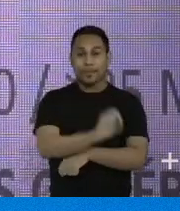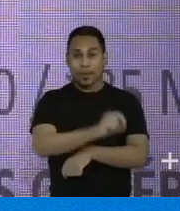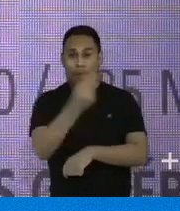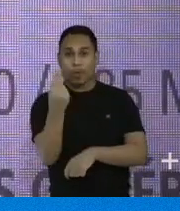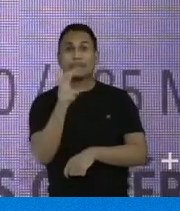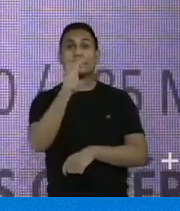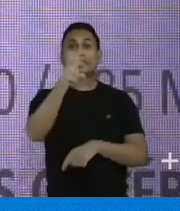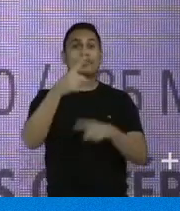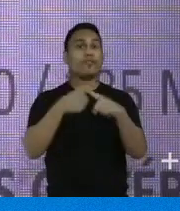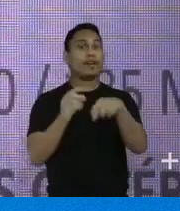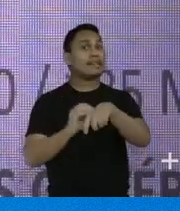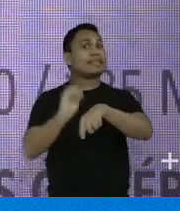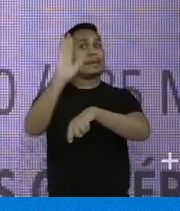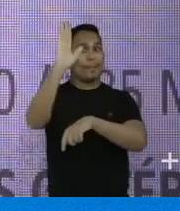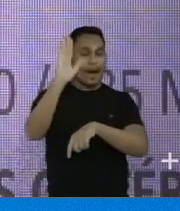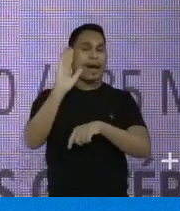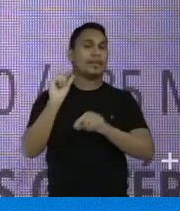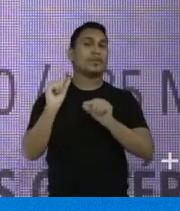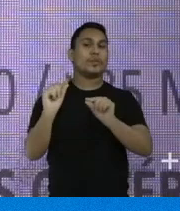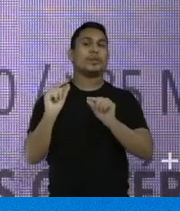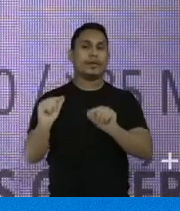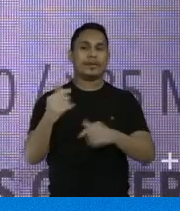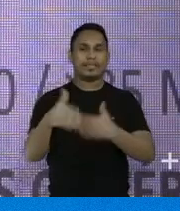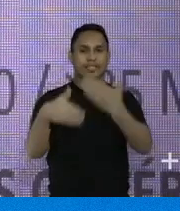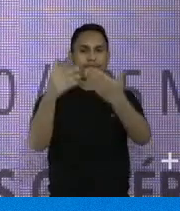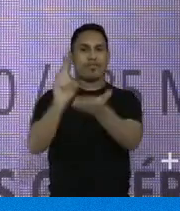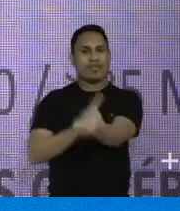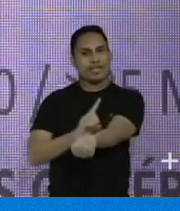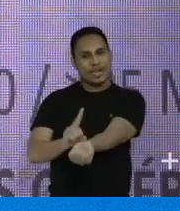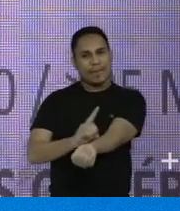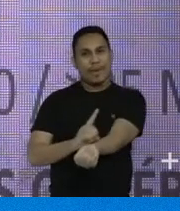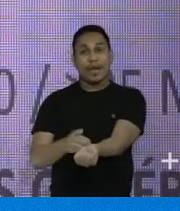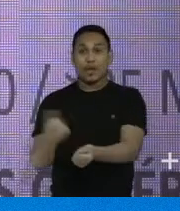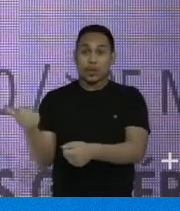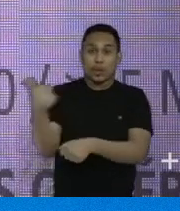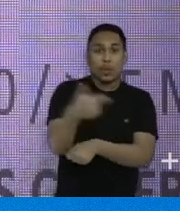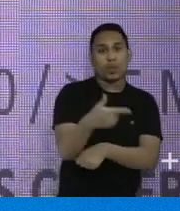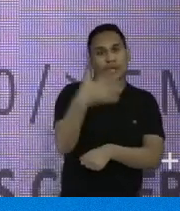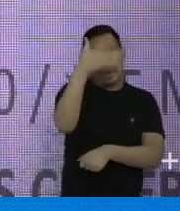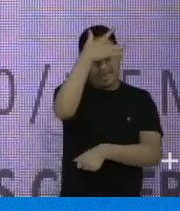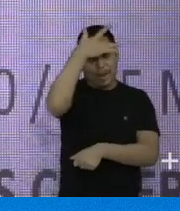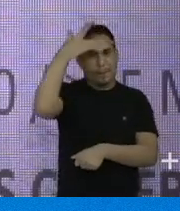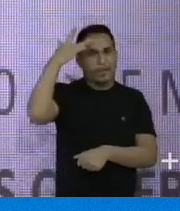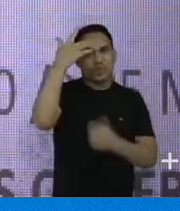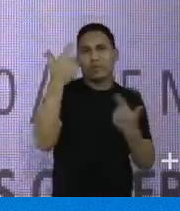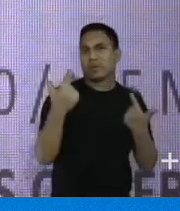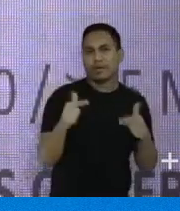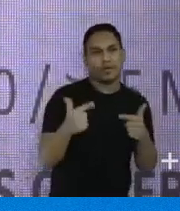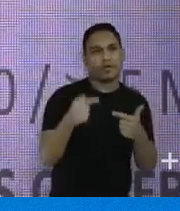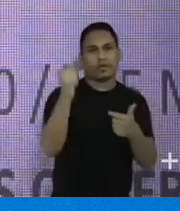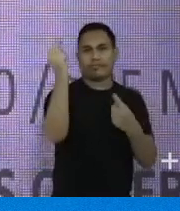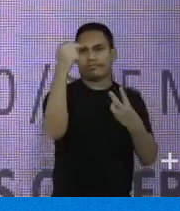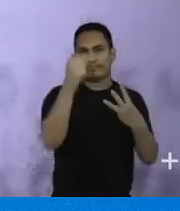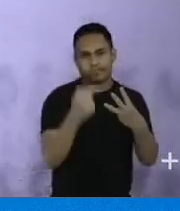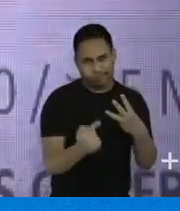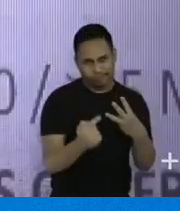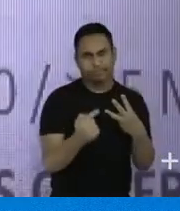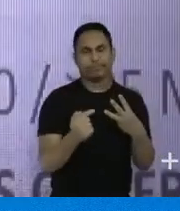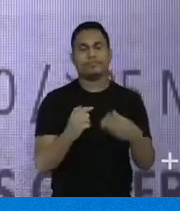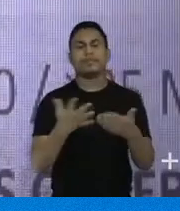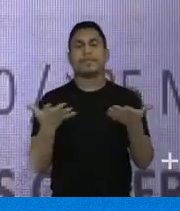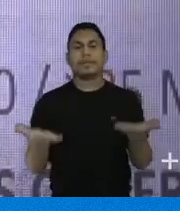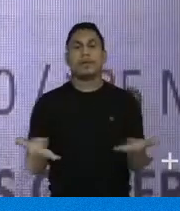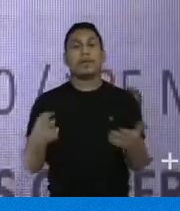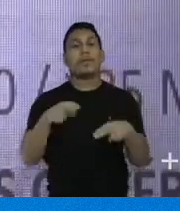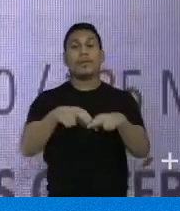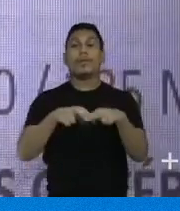mais chances de desenvolver diabetes do que uma pessoa que não tem essa síndrome. Daí a importância